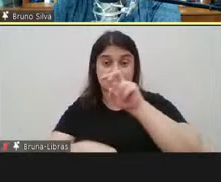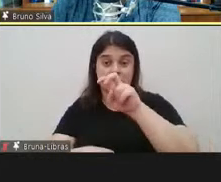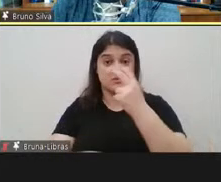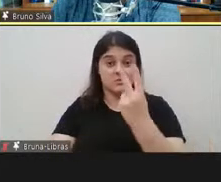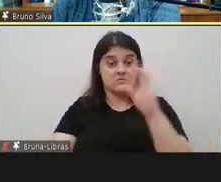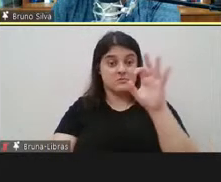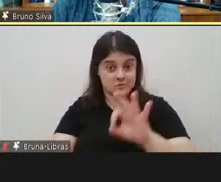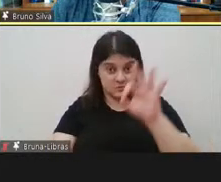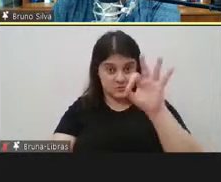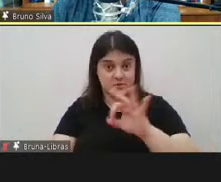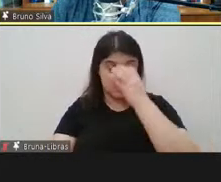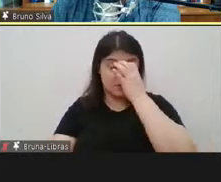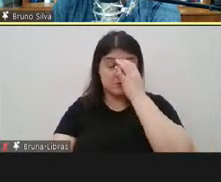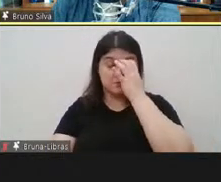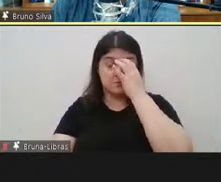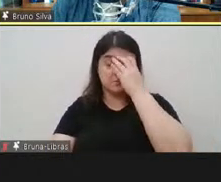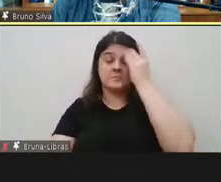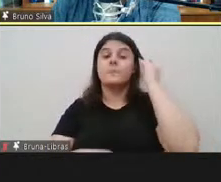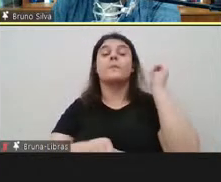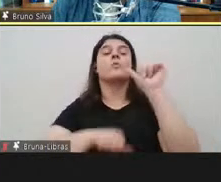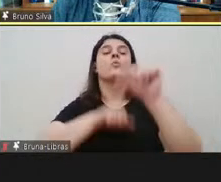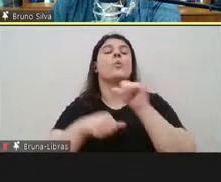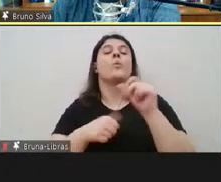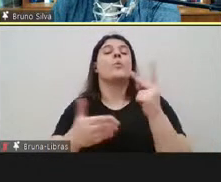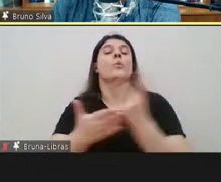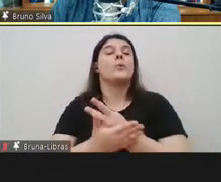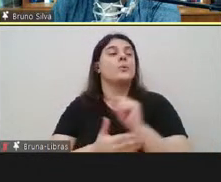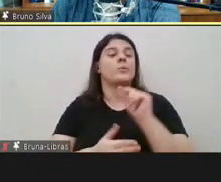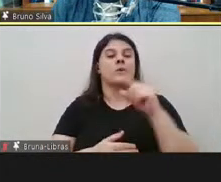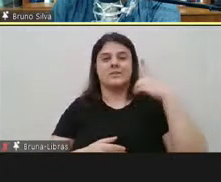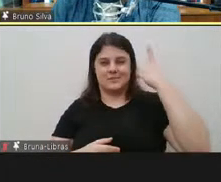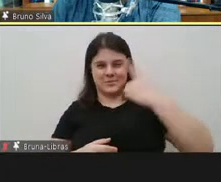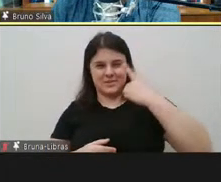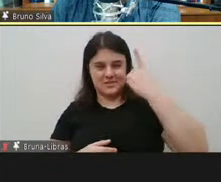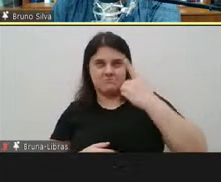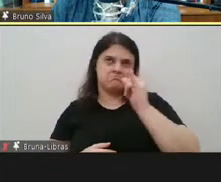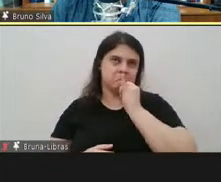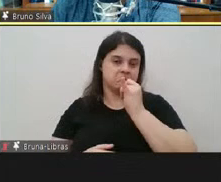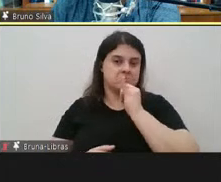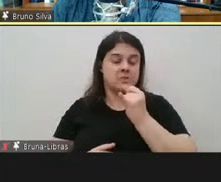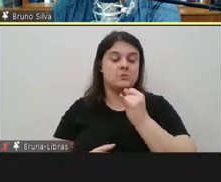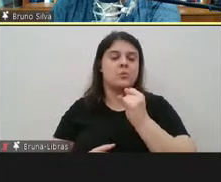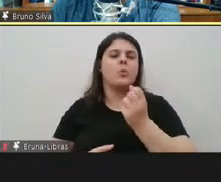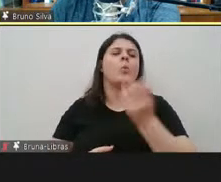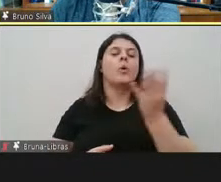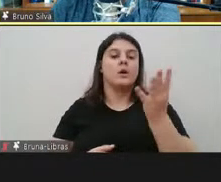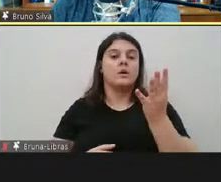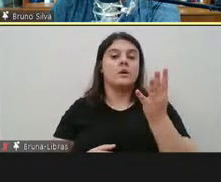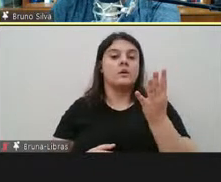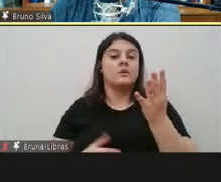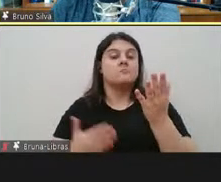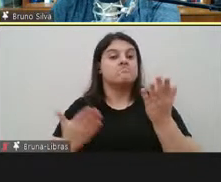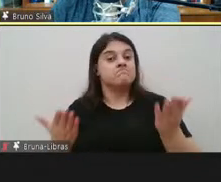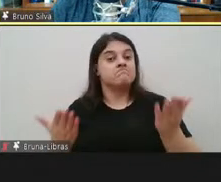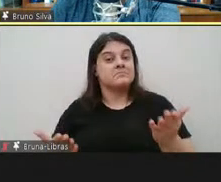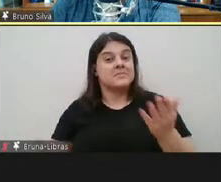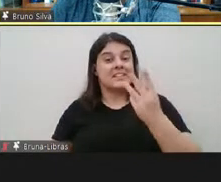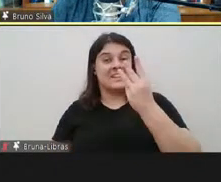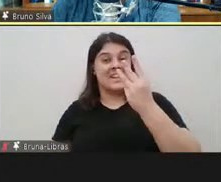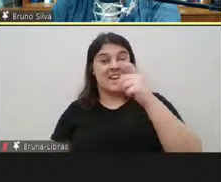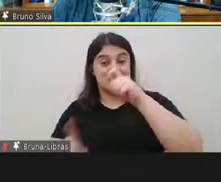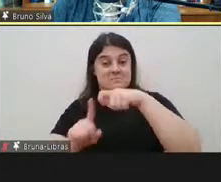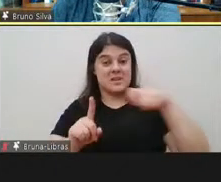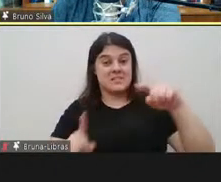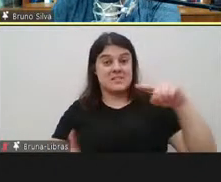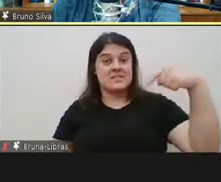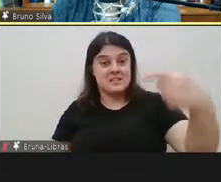52 por cento né de troca aí né da dos deputados para pensar a partir desse número eu cerca de três